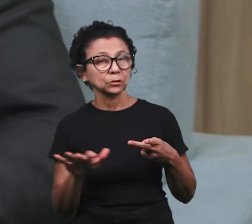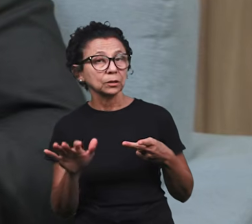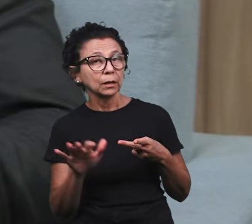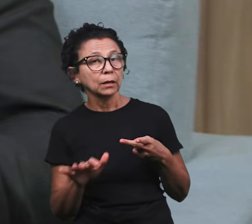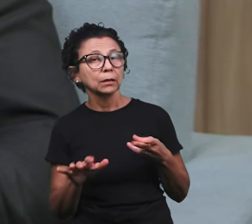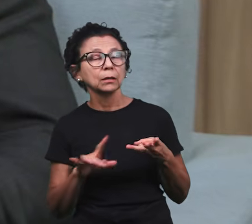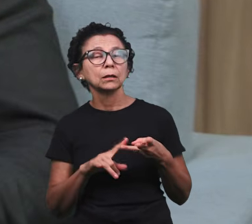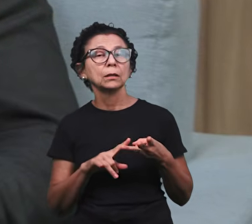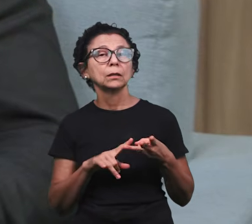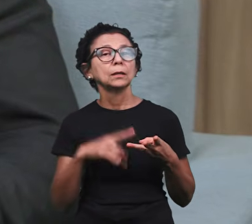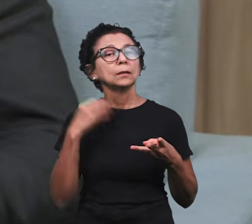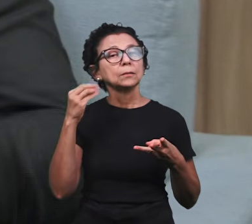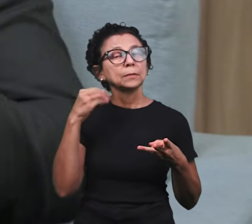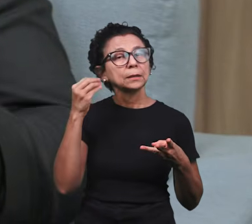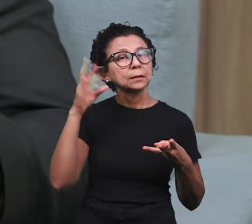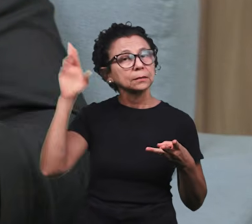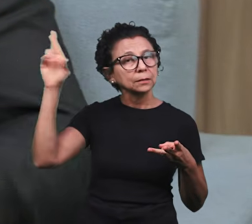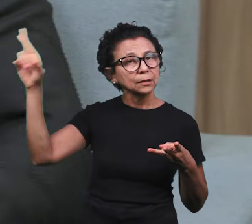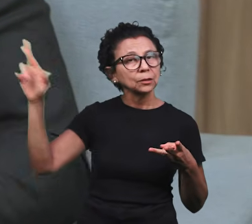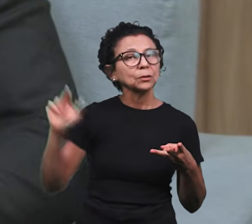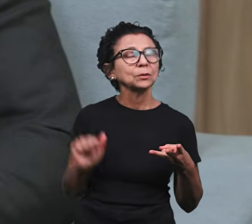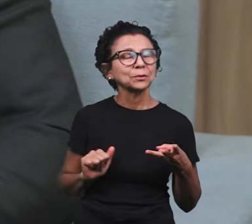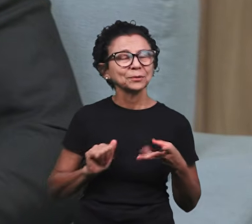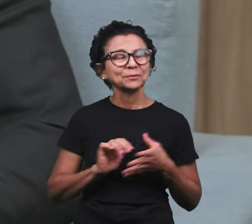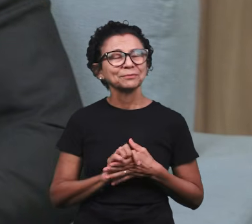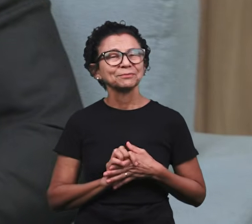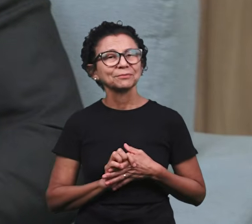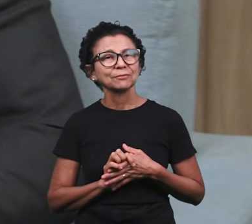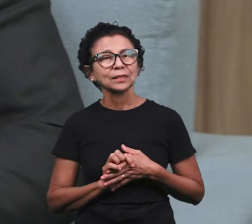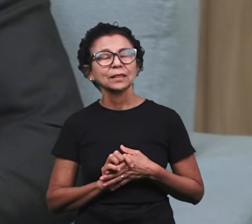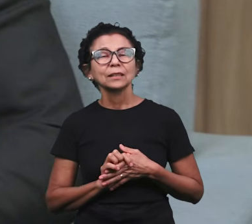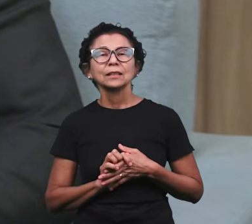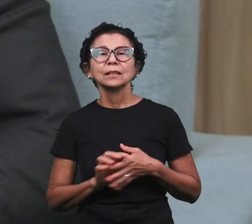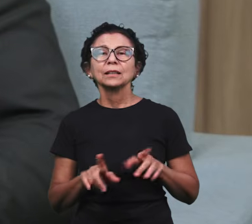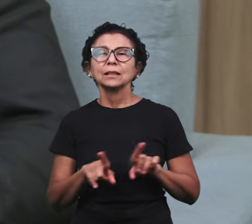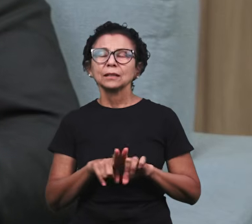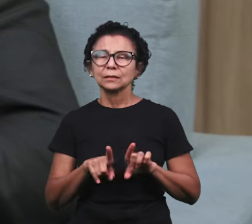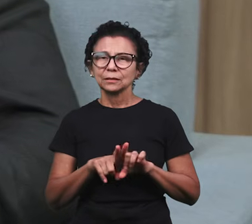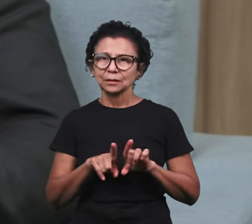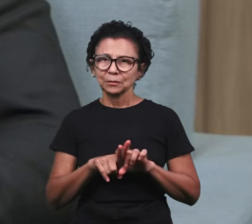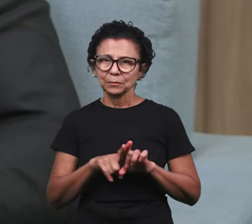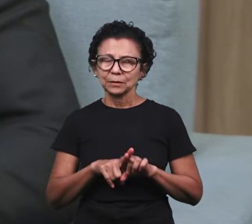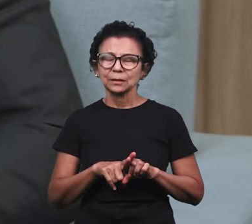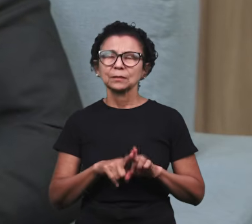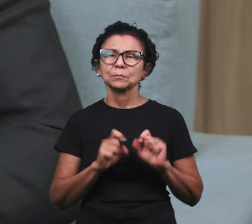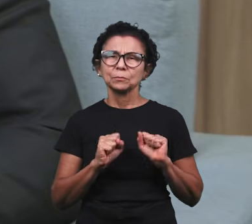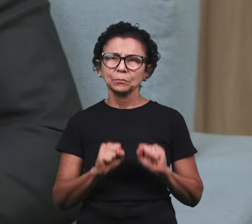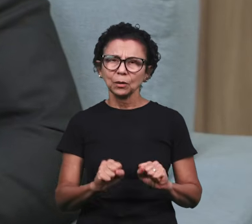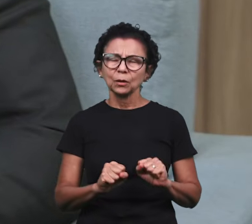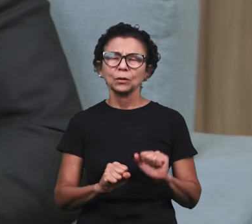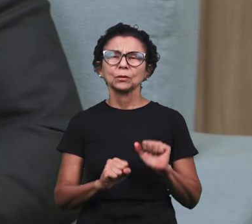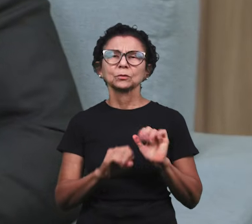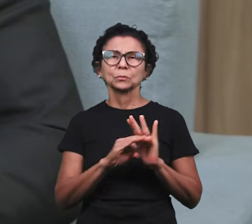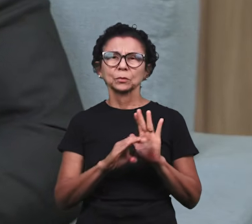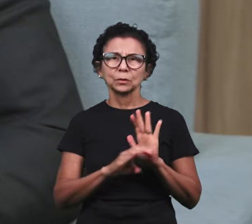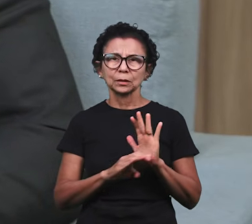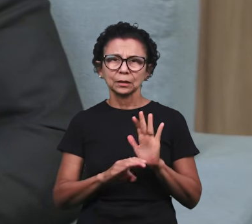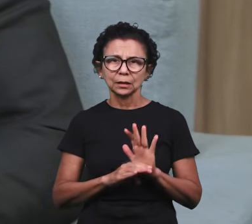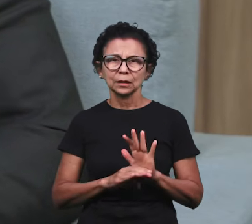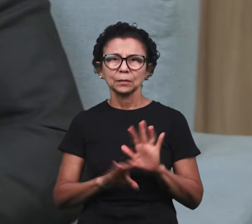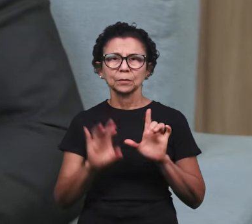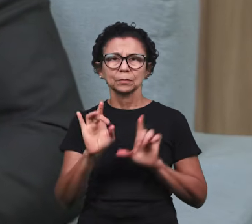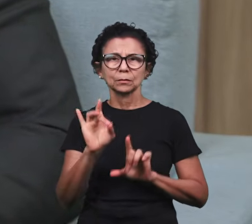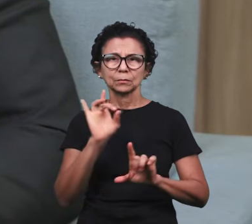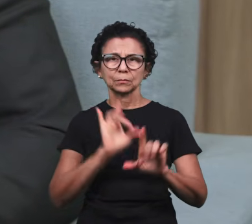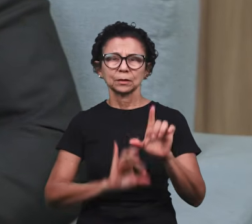alguma experiência que você teve com o Senhor, pode nos contar aqui. E também compartilhar com seus amigos, vizinhos, familiares, colegas